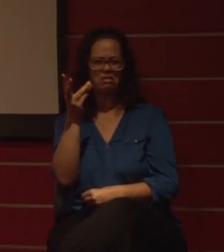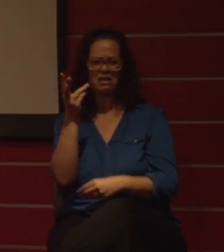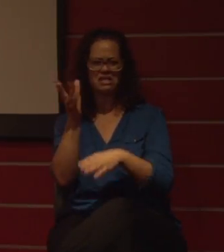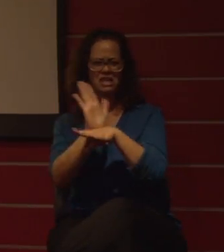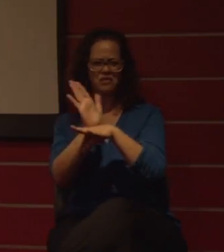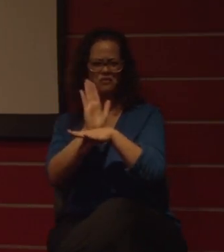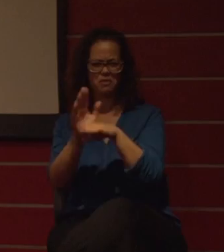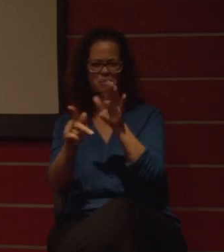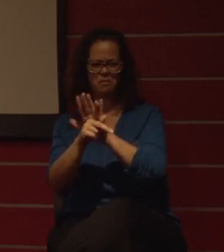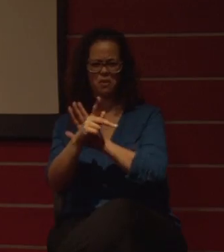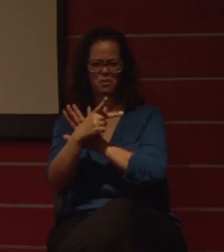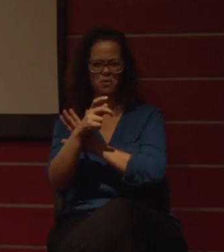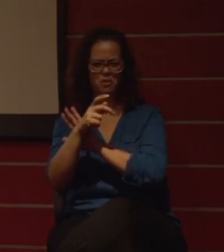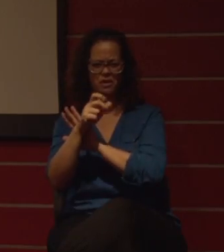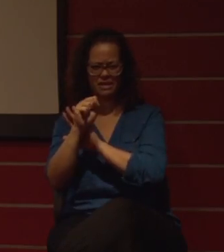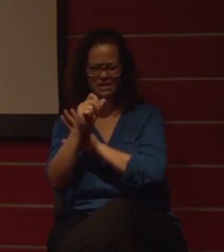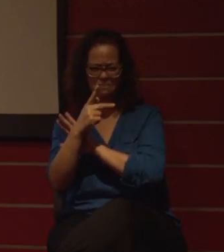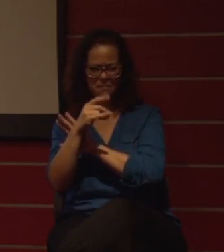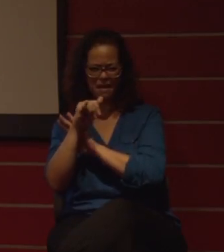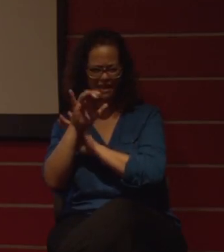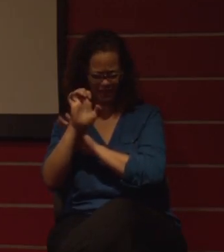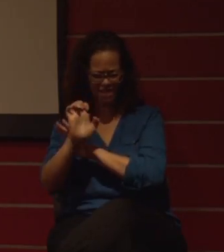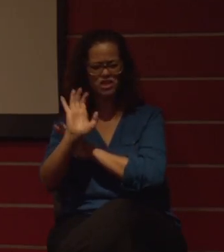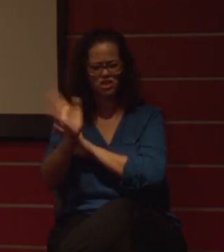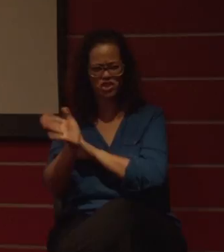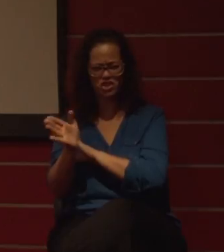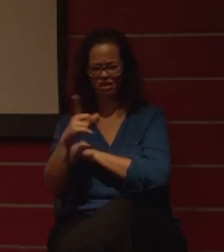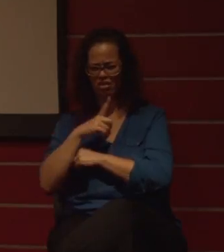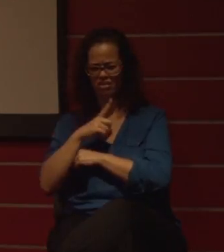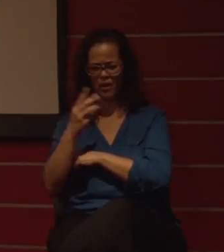do Spike que ele que ele